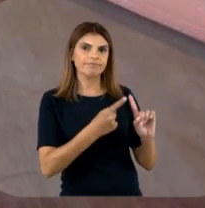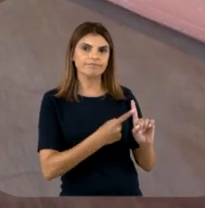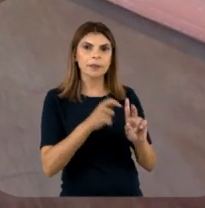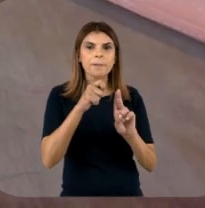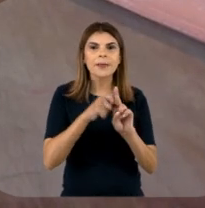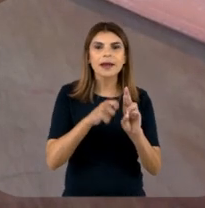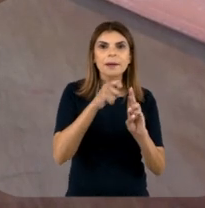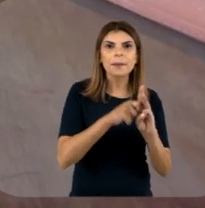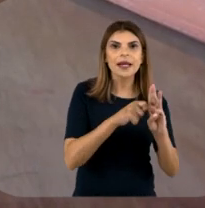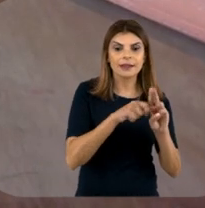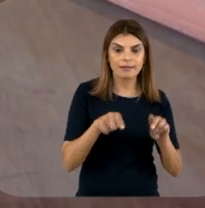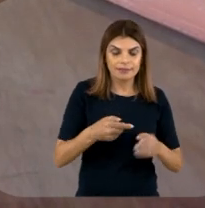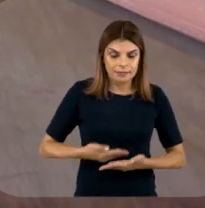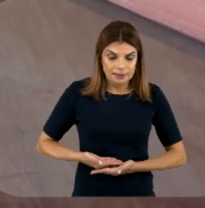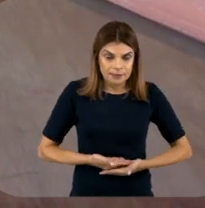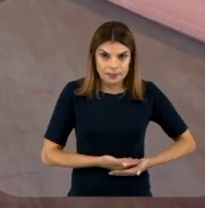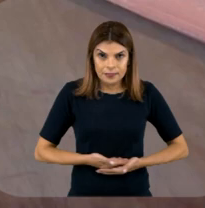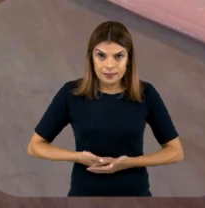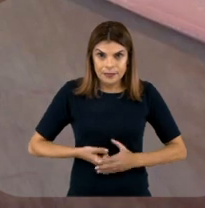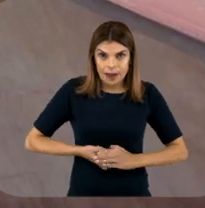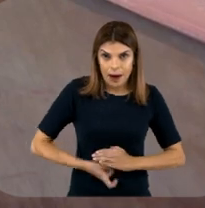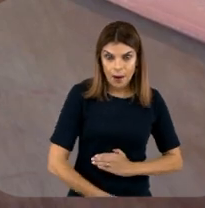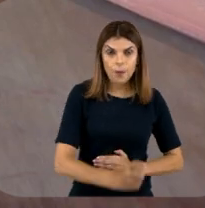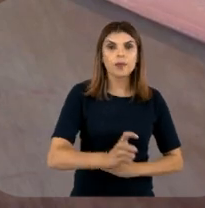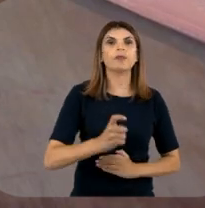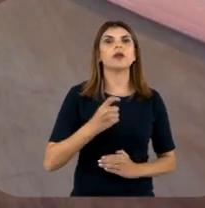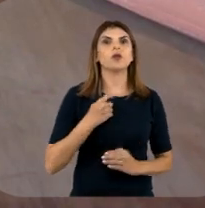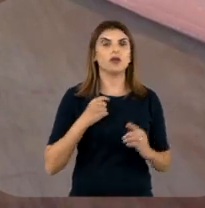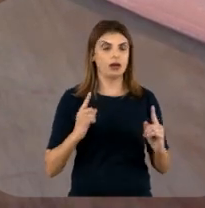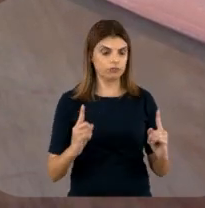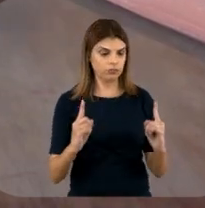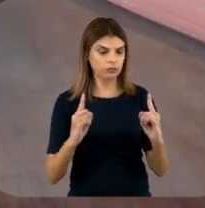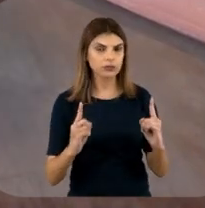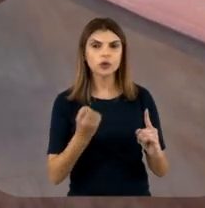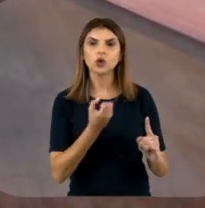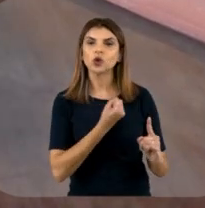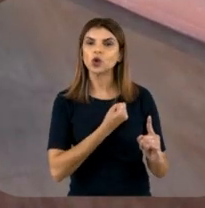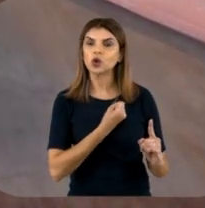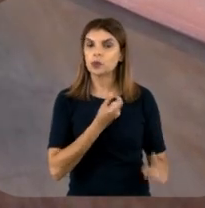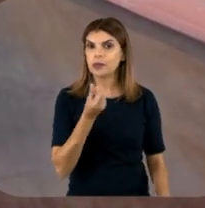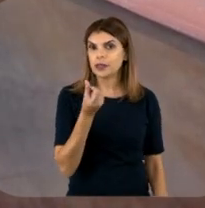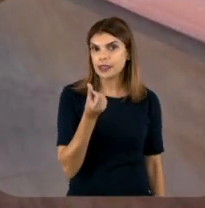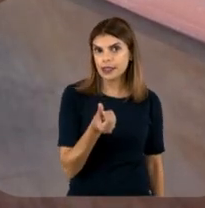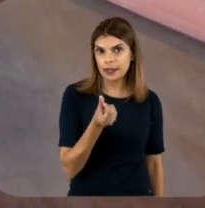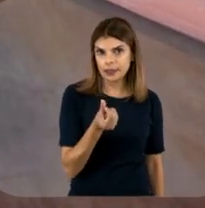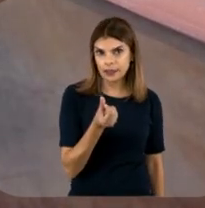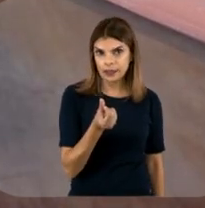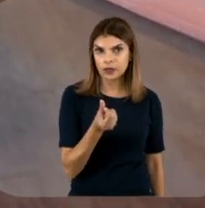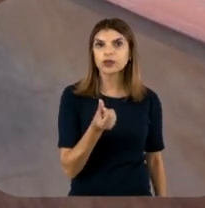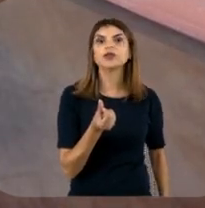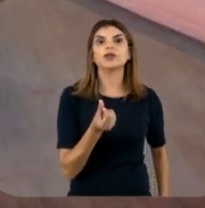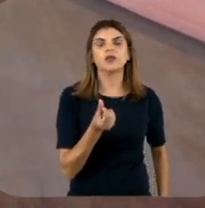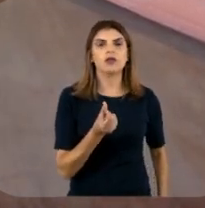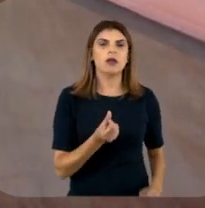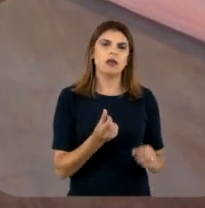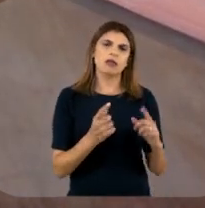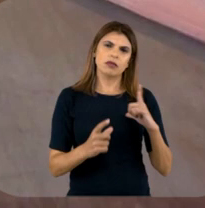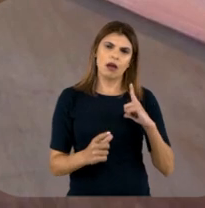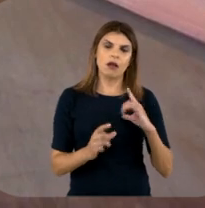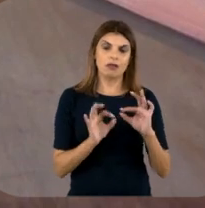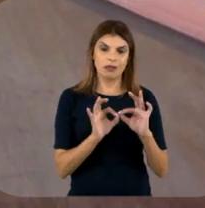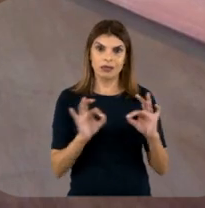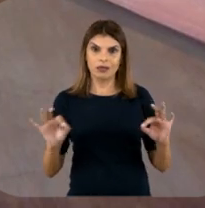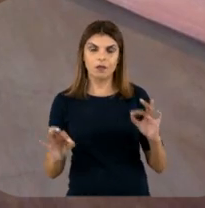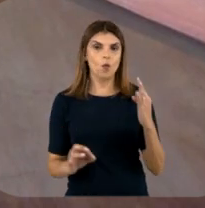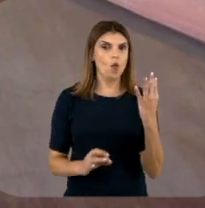gestacional do abortamento que vai ser realizado. Então, eu estou escolhendo uma cânula número 6. Né? Elas vão